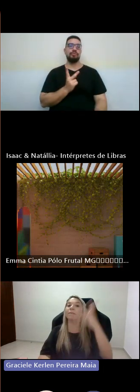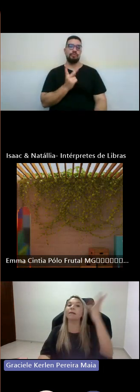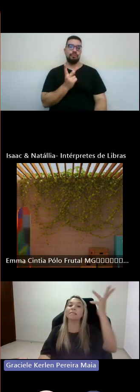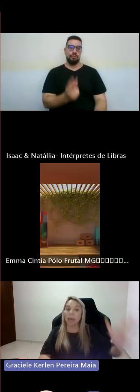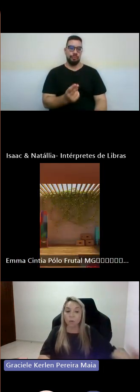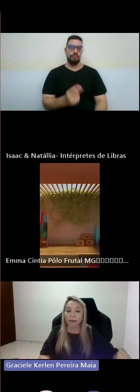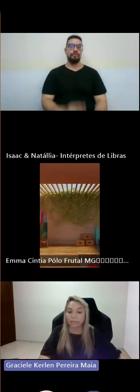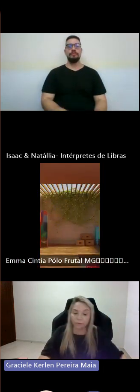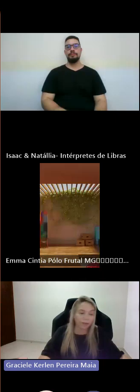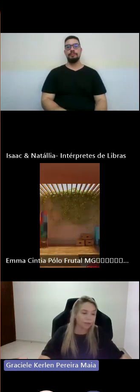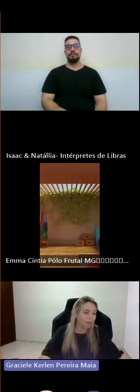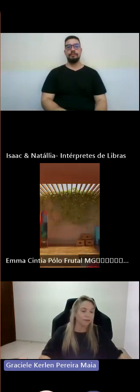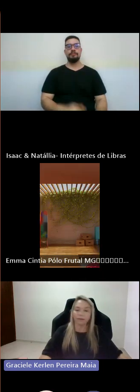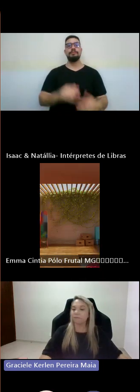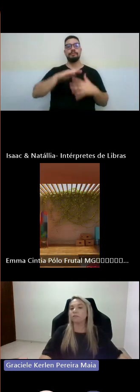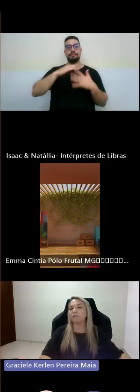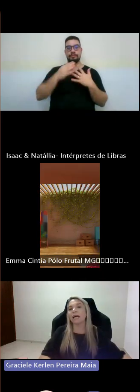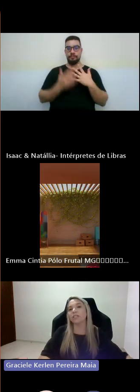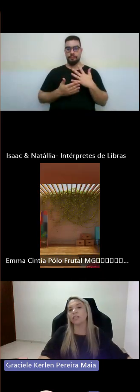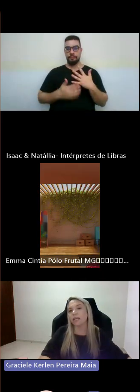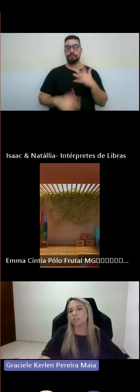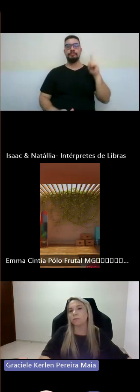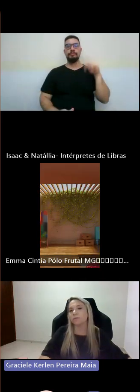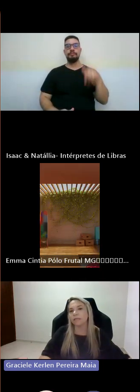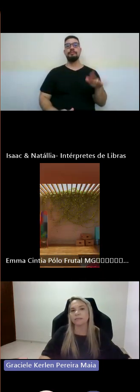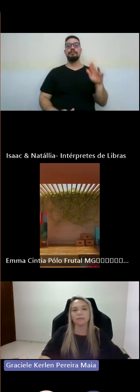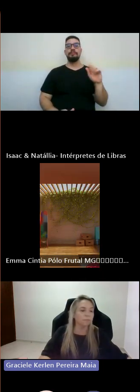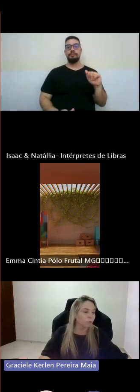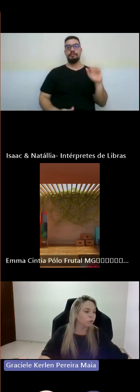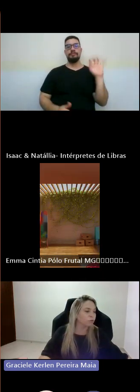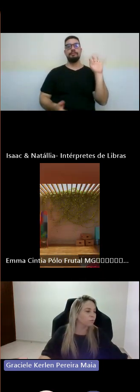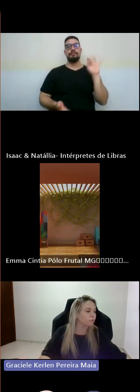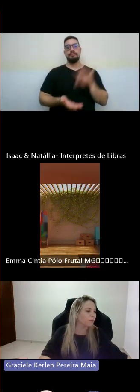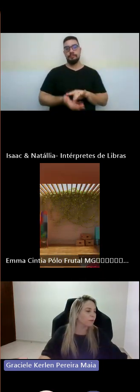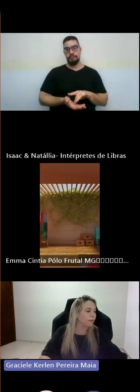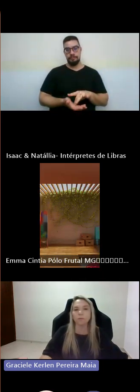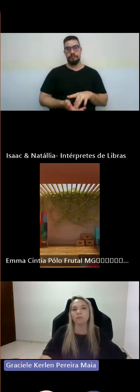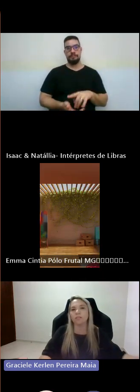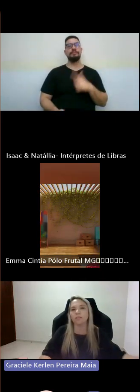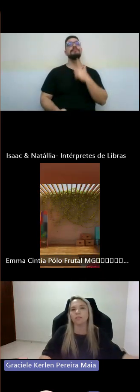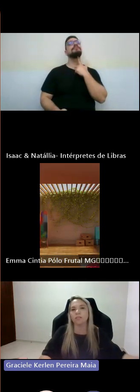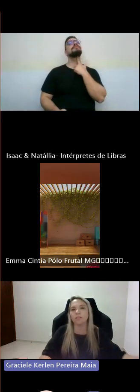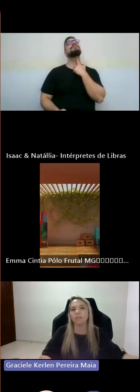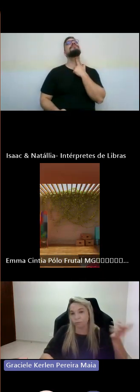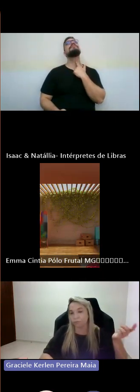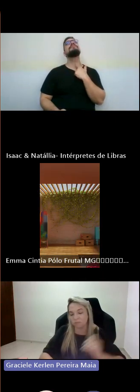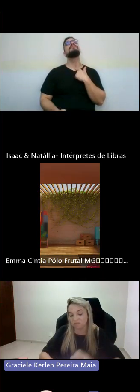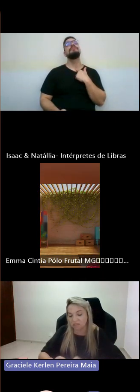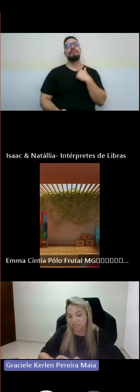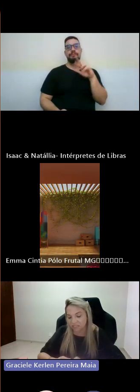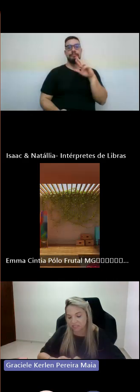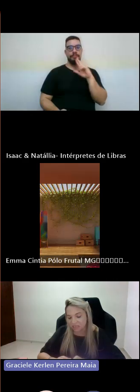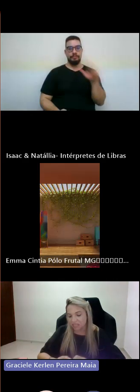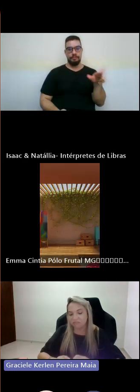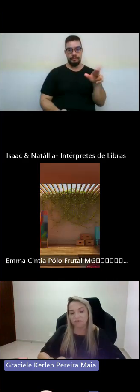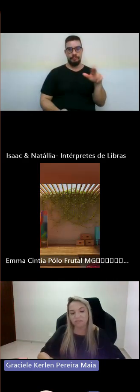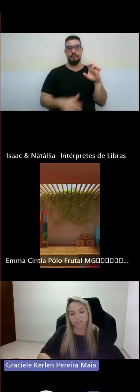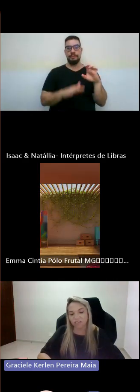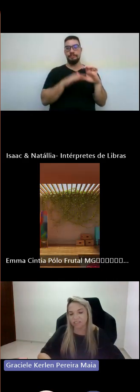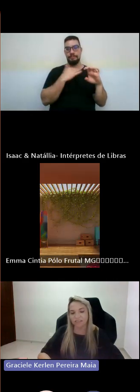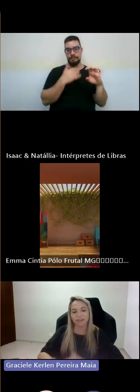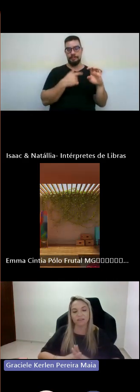A Libras é uma língua. Que vontade de responder, assim, muito, muito bem respondido aquele e-mail que eu disse para vocês.